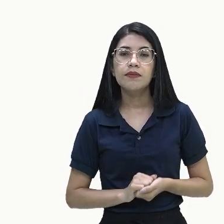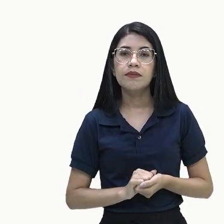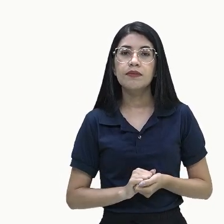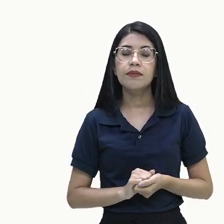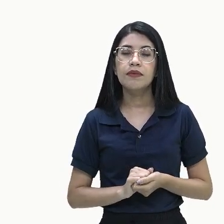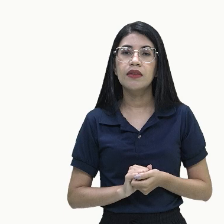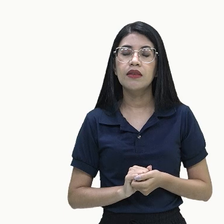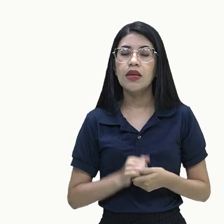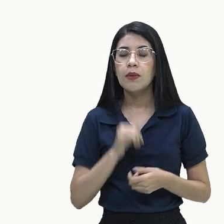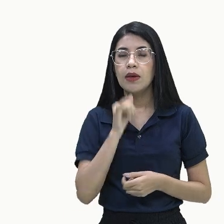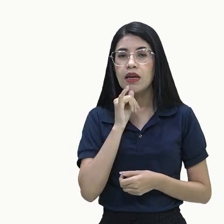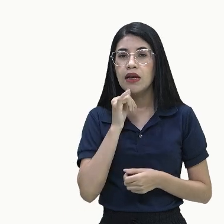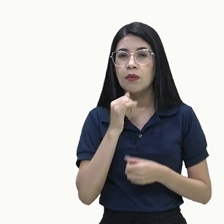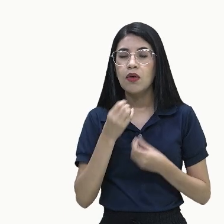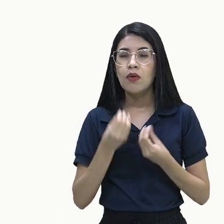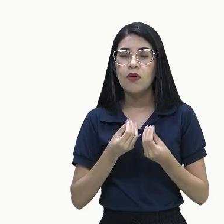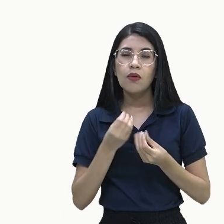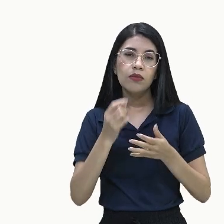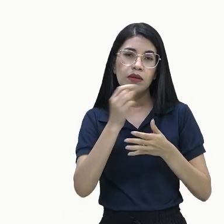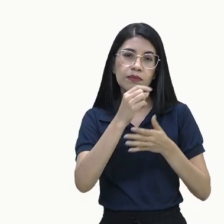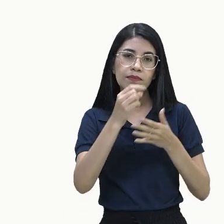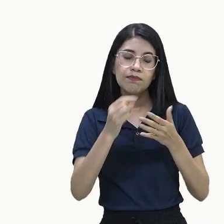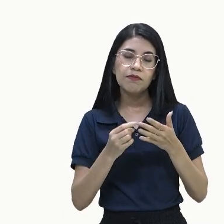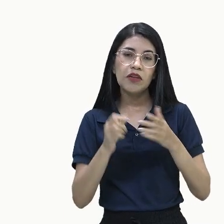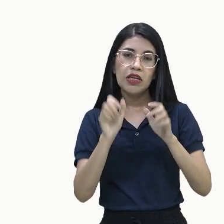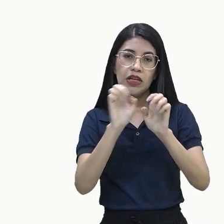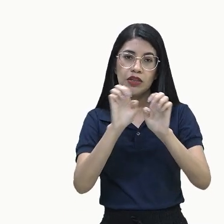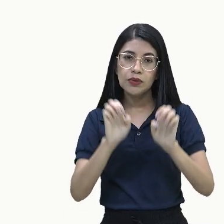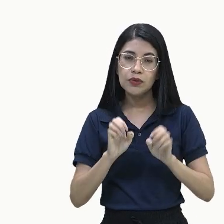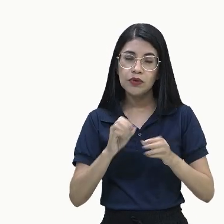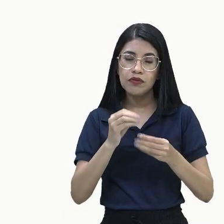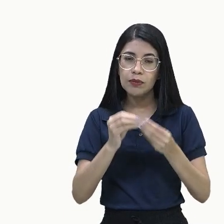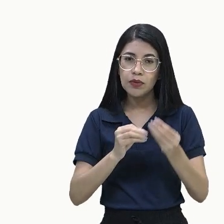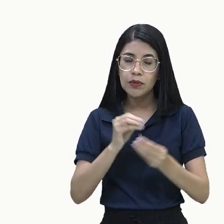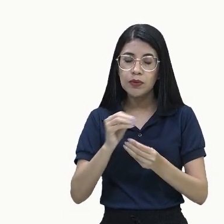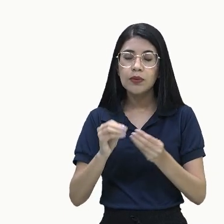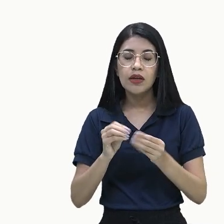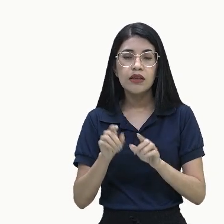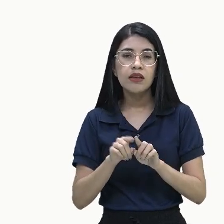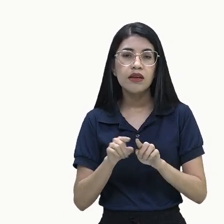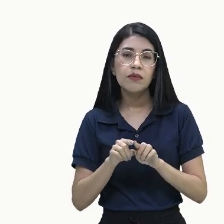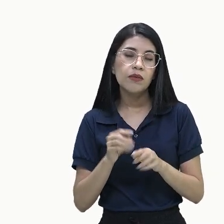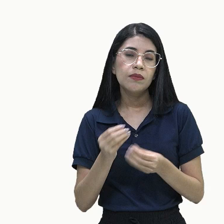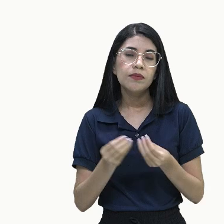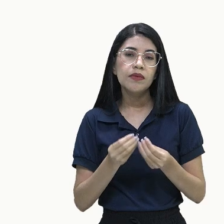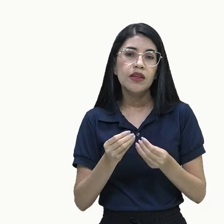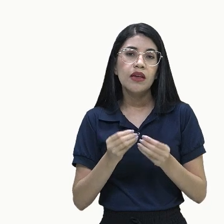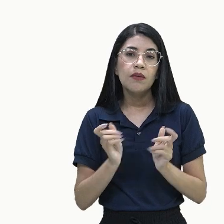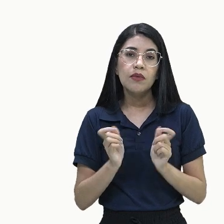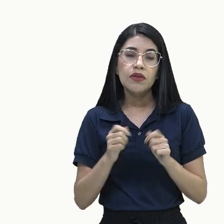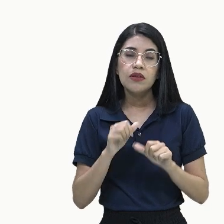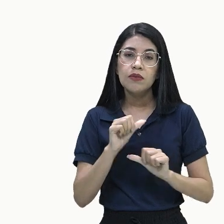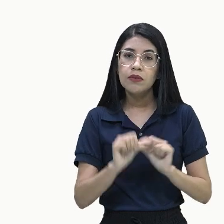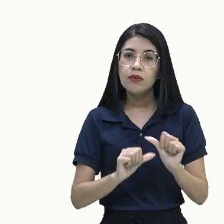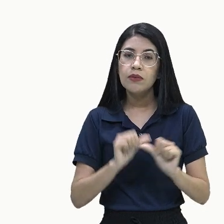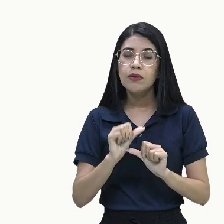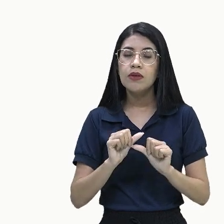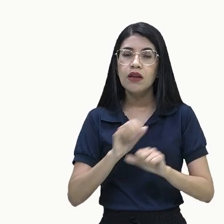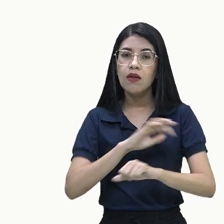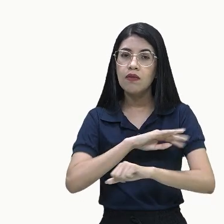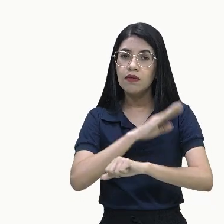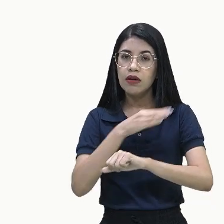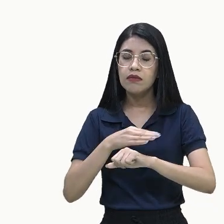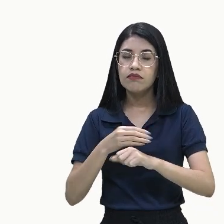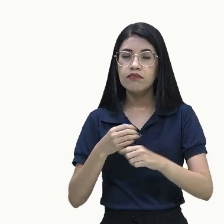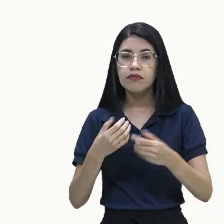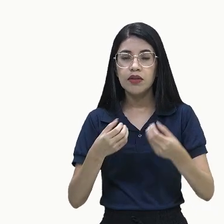essas forças, né, que vão atuar, que vão modelar o relevo, elas são responsáveis pela transformação dos relevos. Viu que a gente